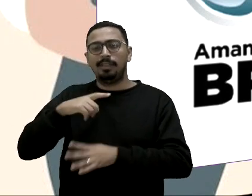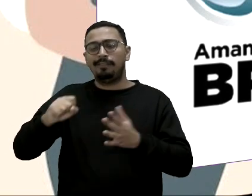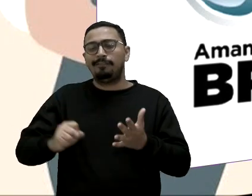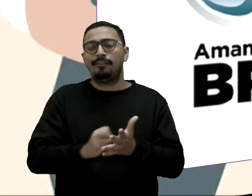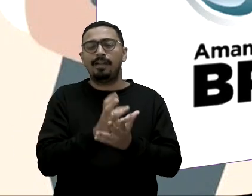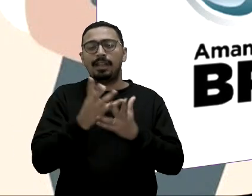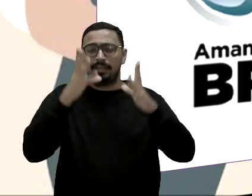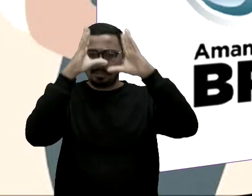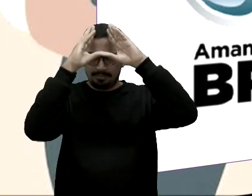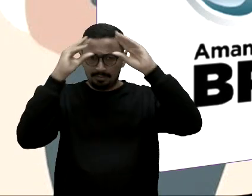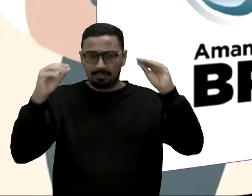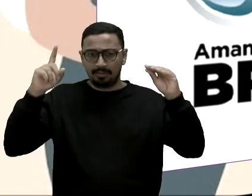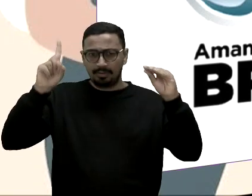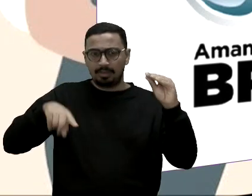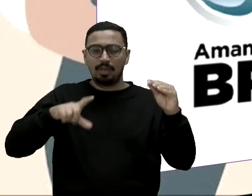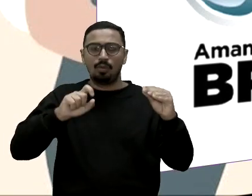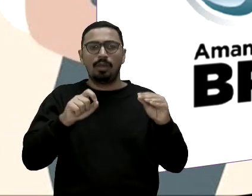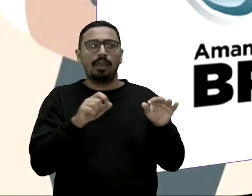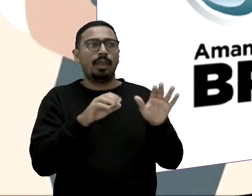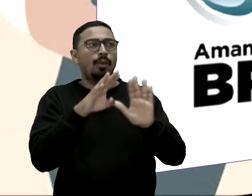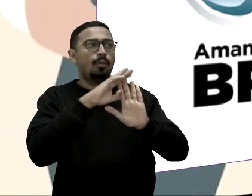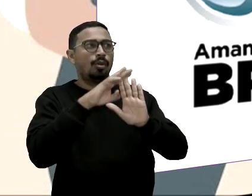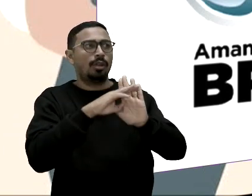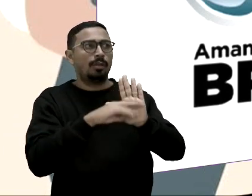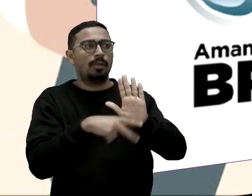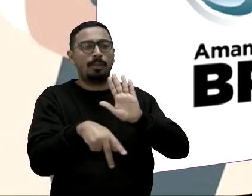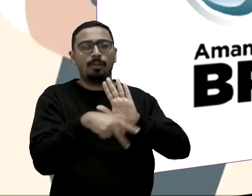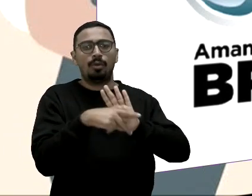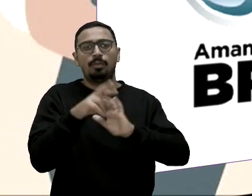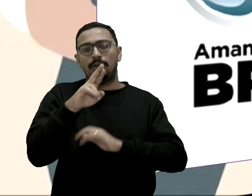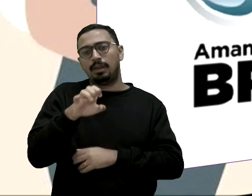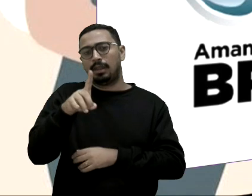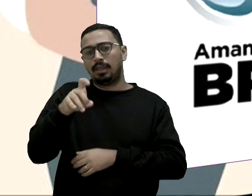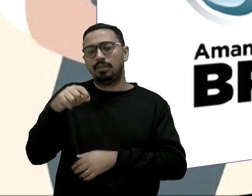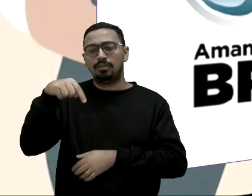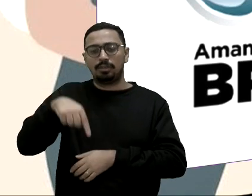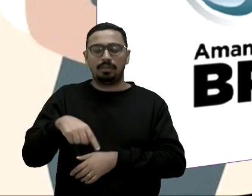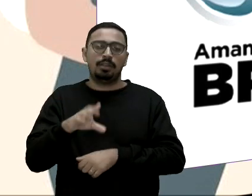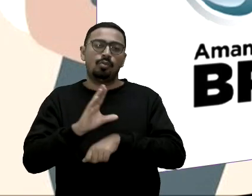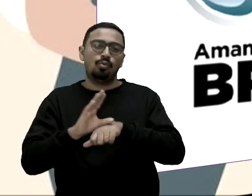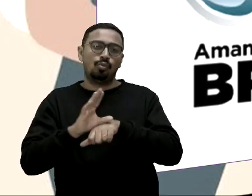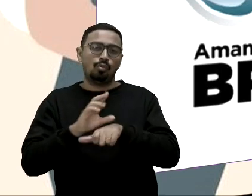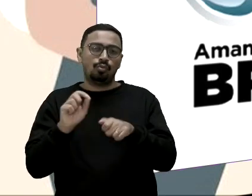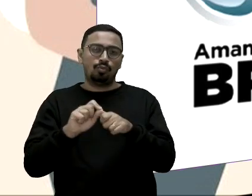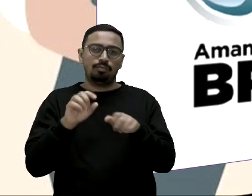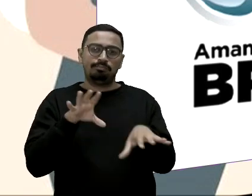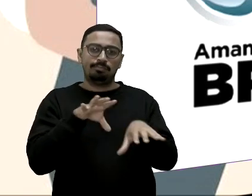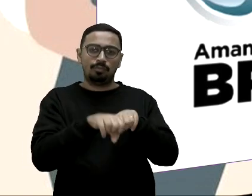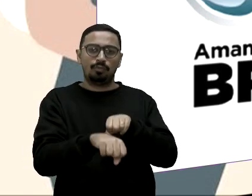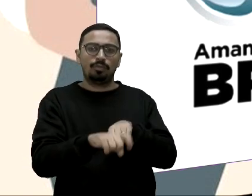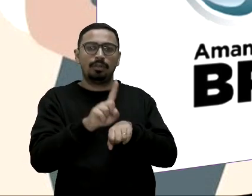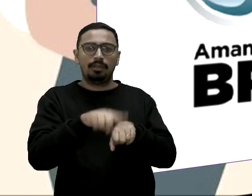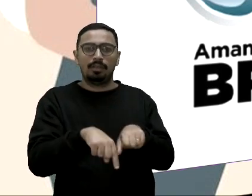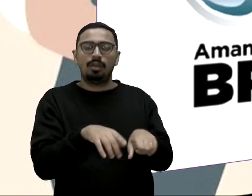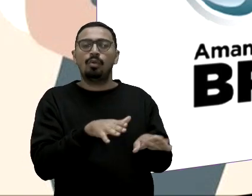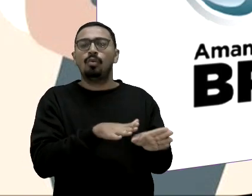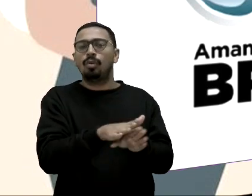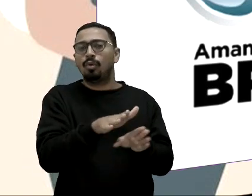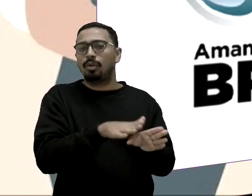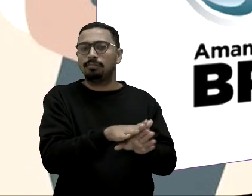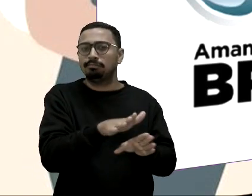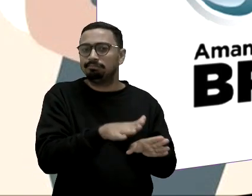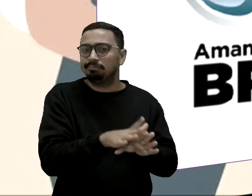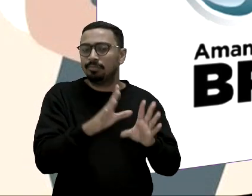aqui da rede que fizeram o curso, né? E esse curso é uma orientação